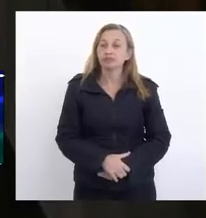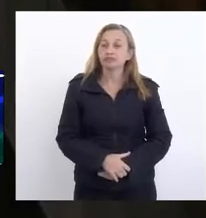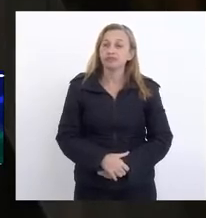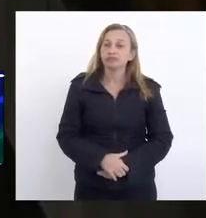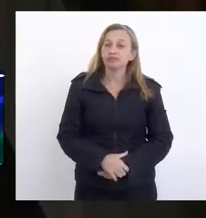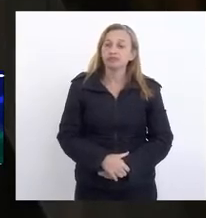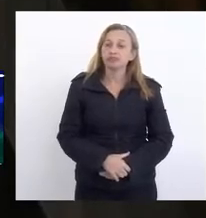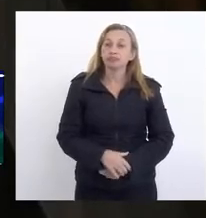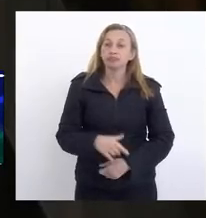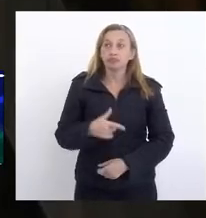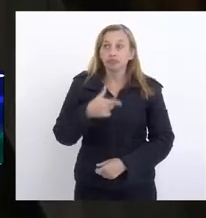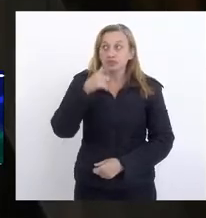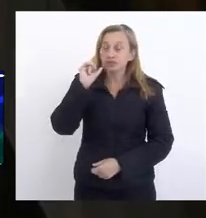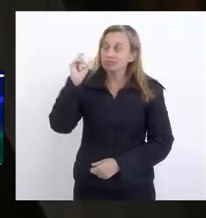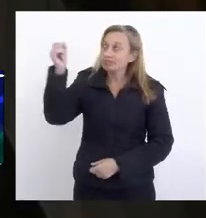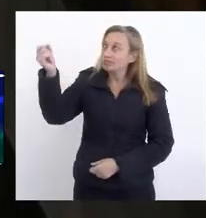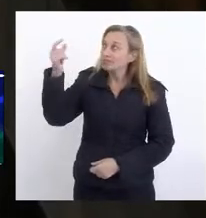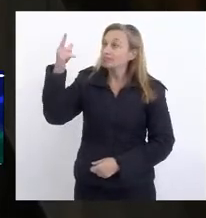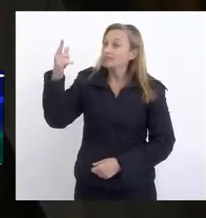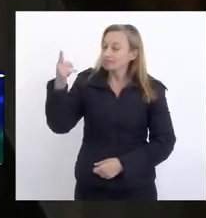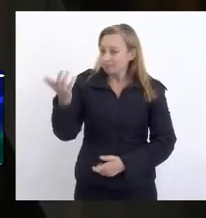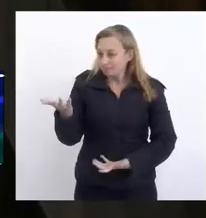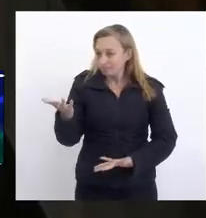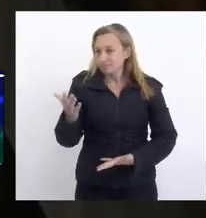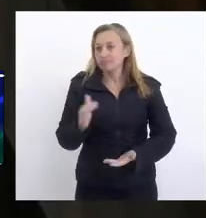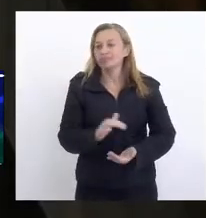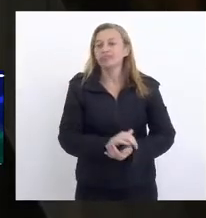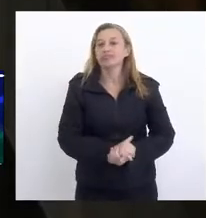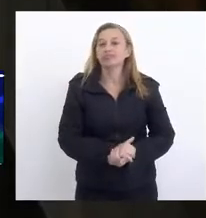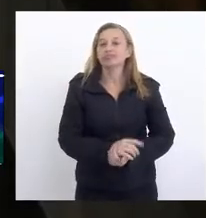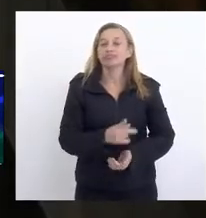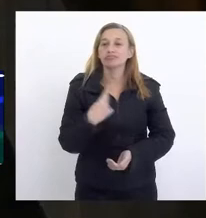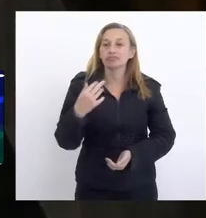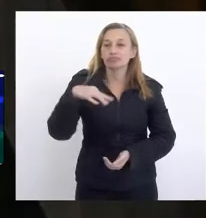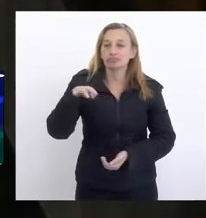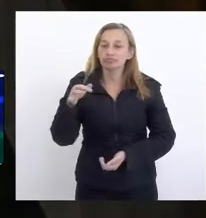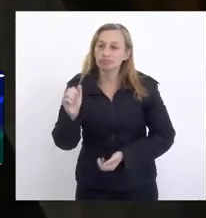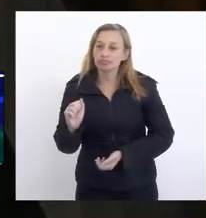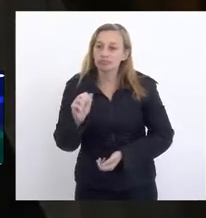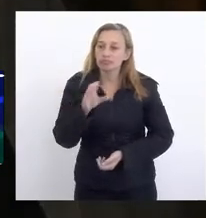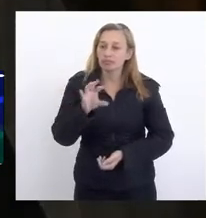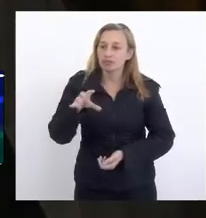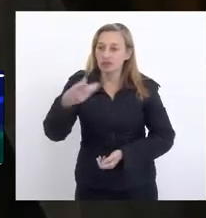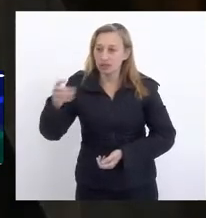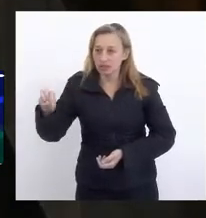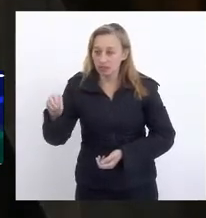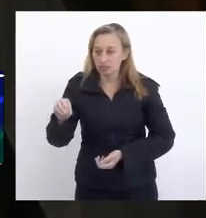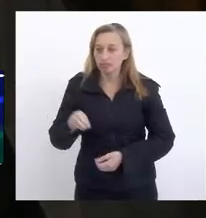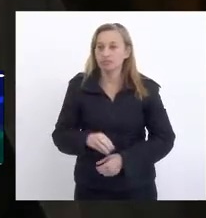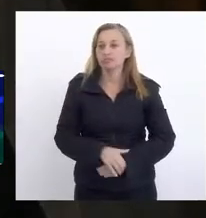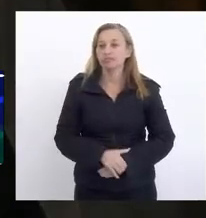inspirado ontem, estava por Nossa Senhora da Conceição,